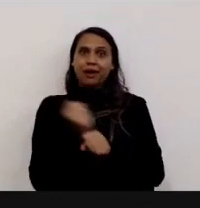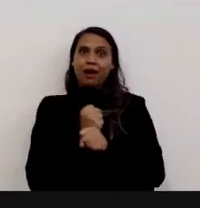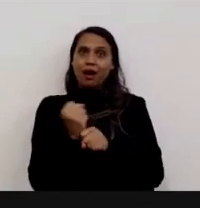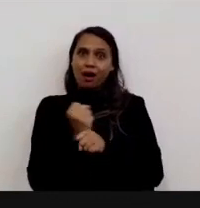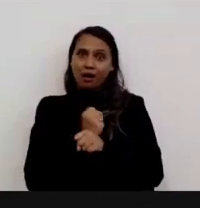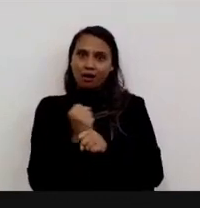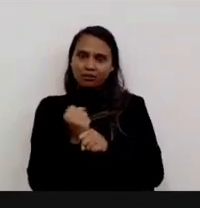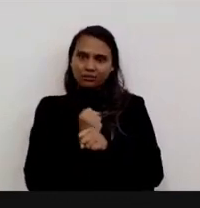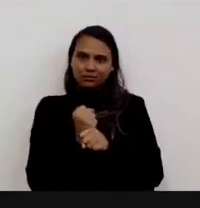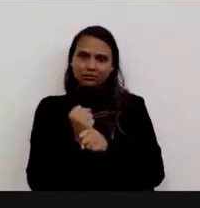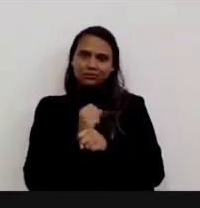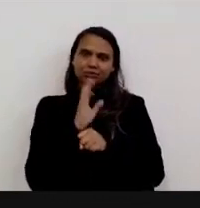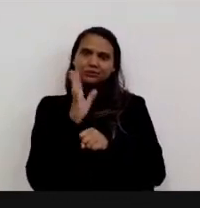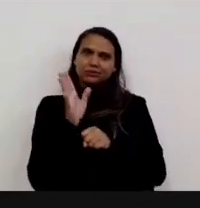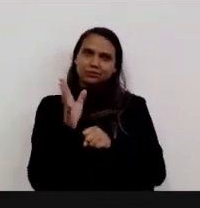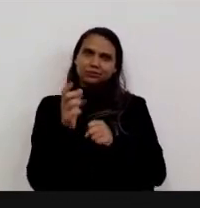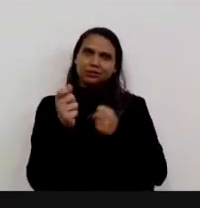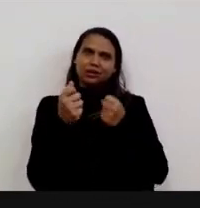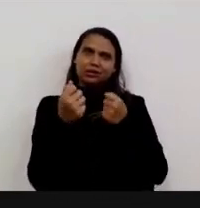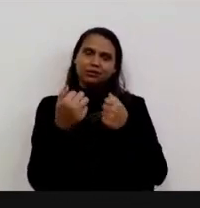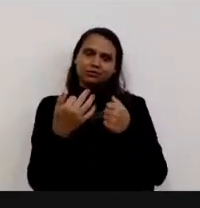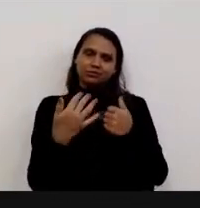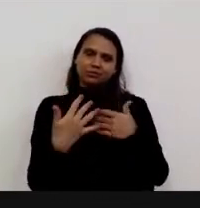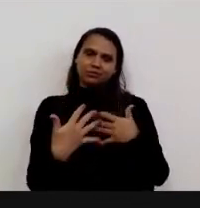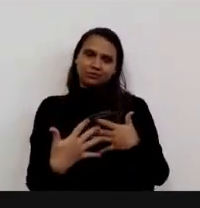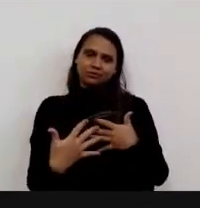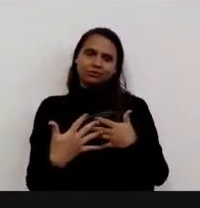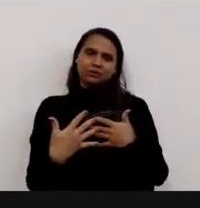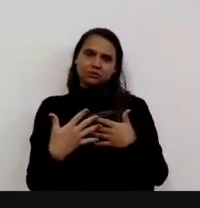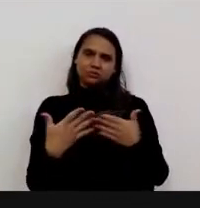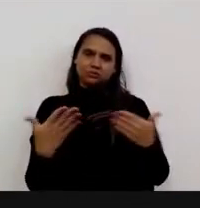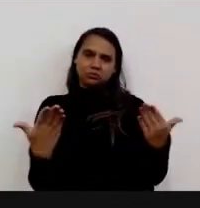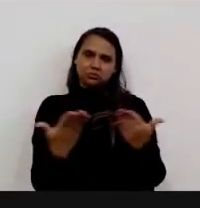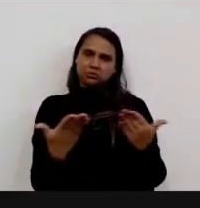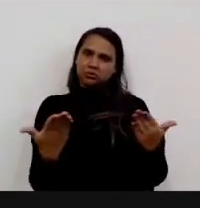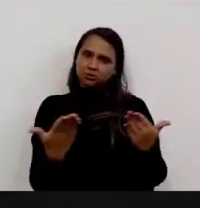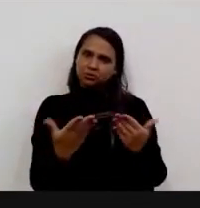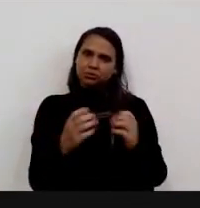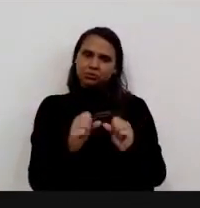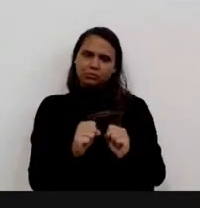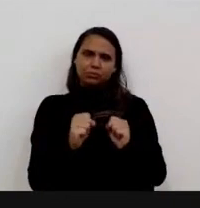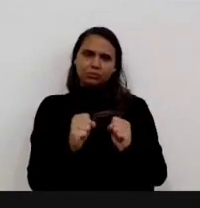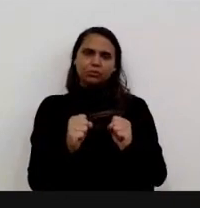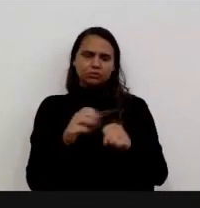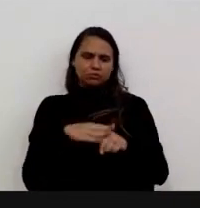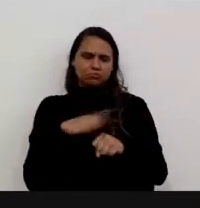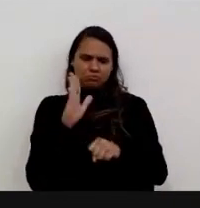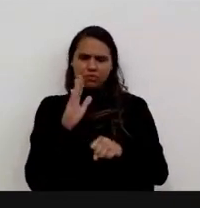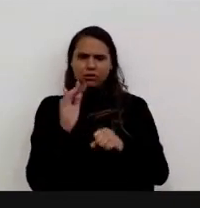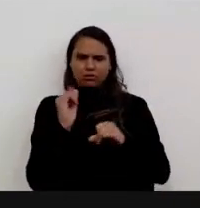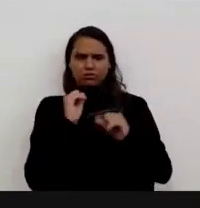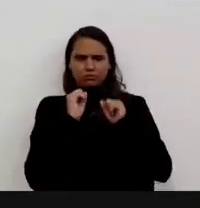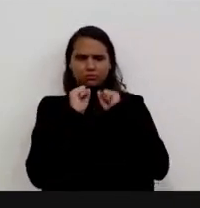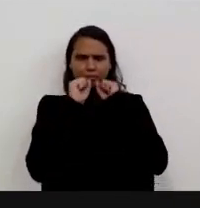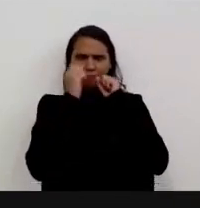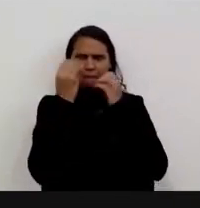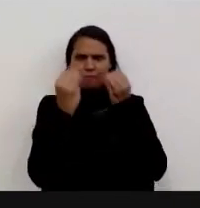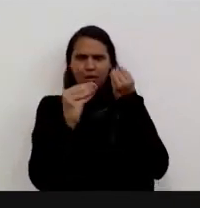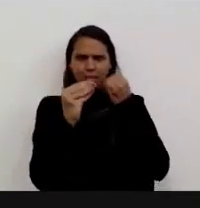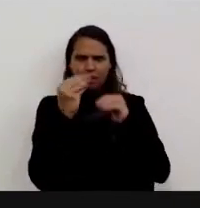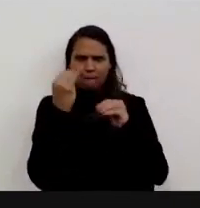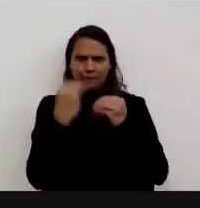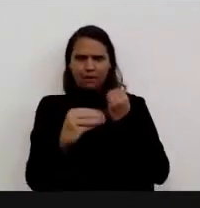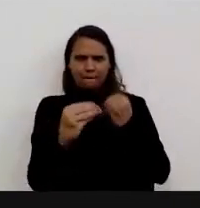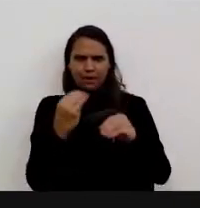foi descrito muitas vezes num nível mínimo e que pode ser enriquecida, né? Essa descrição com os